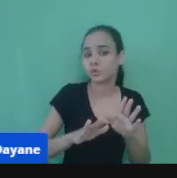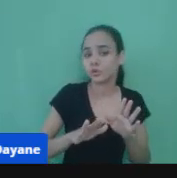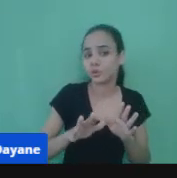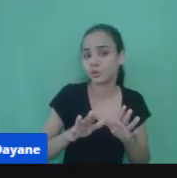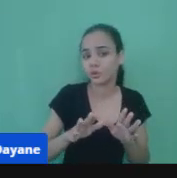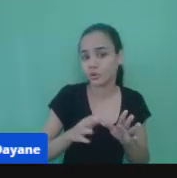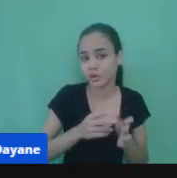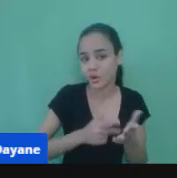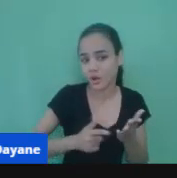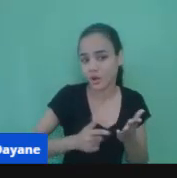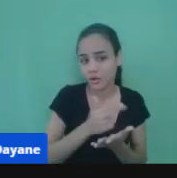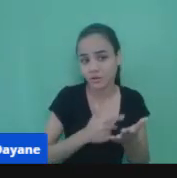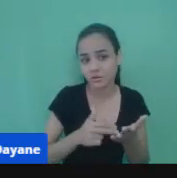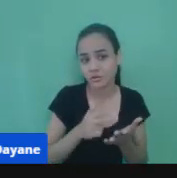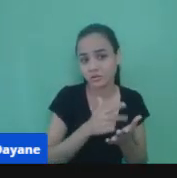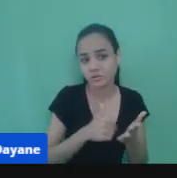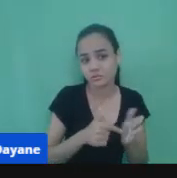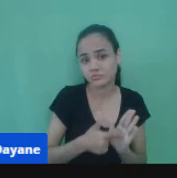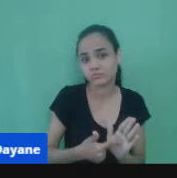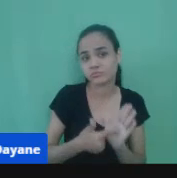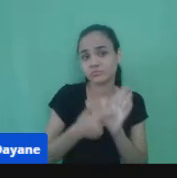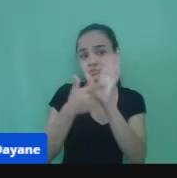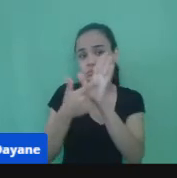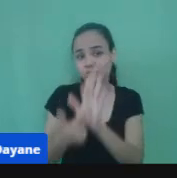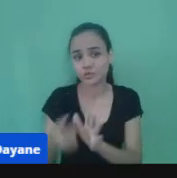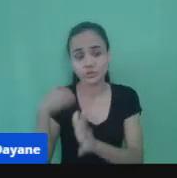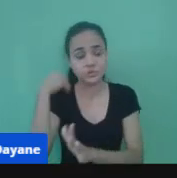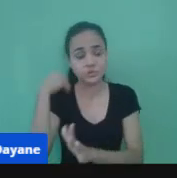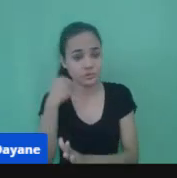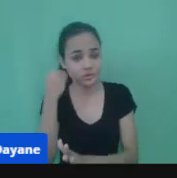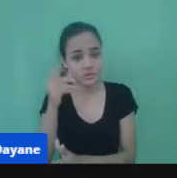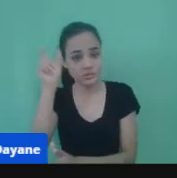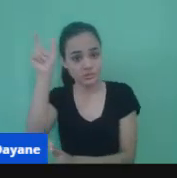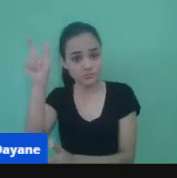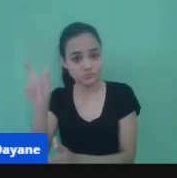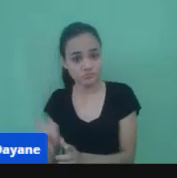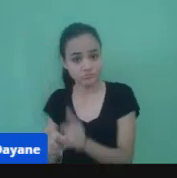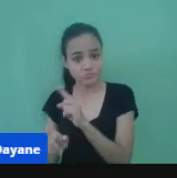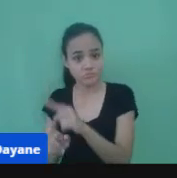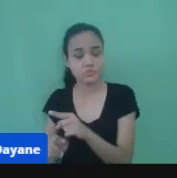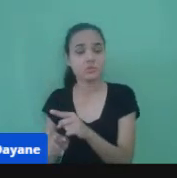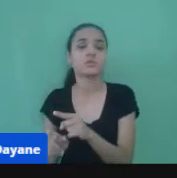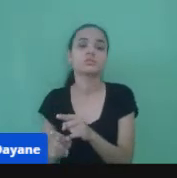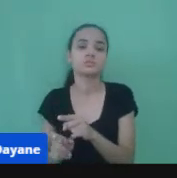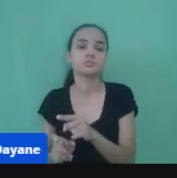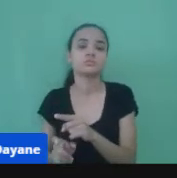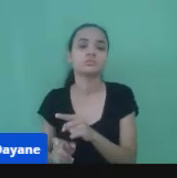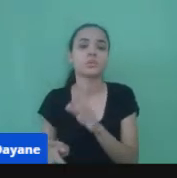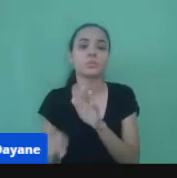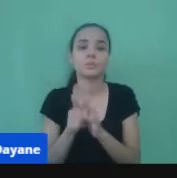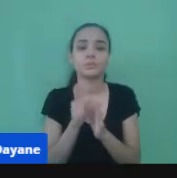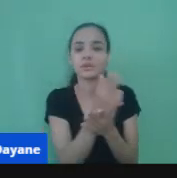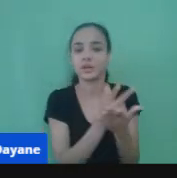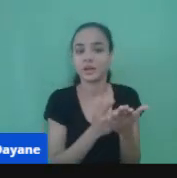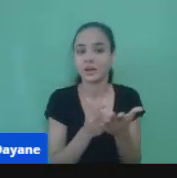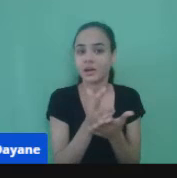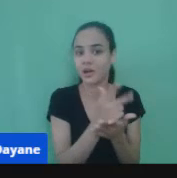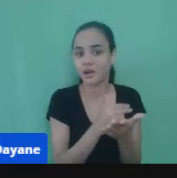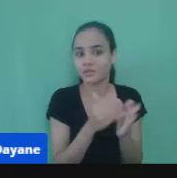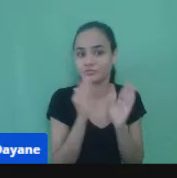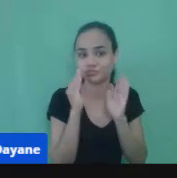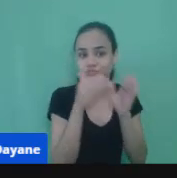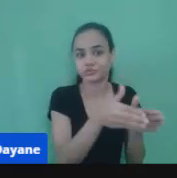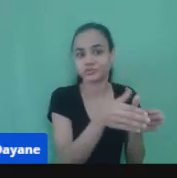do sujeito em relação à arte como um todo. Então, não se pode fazer essa interação de maneira estagnada